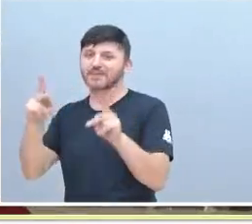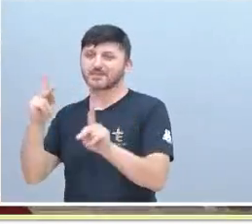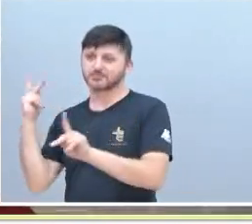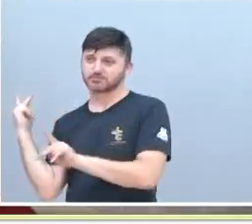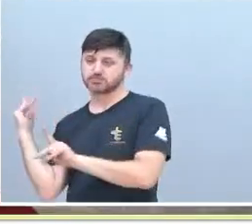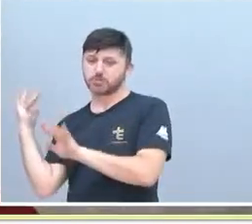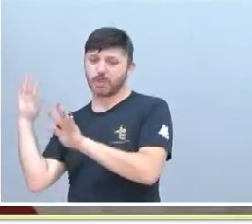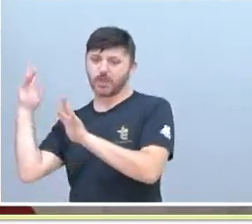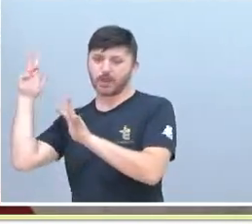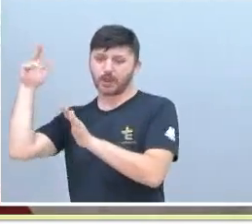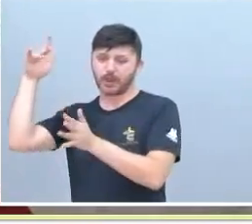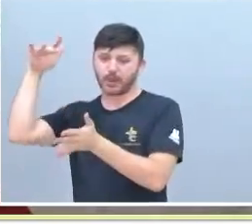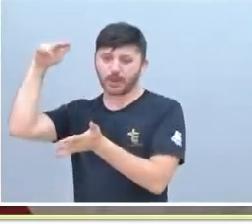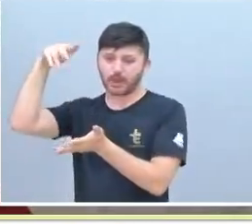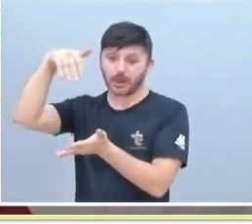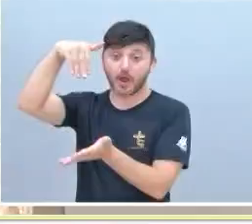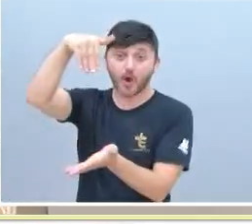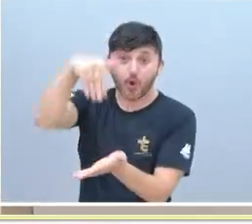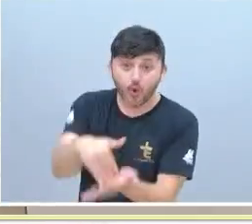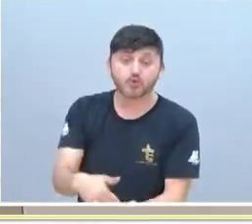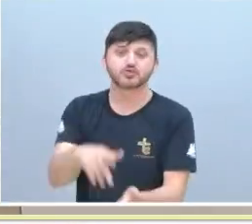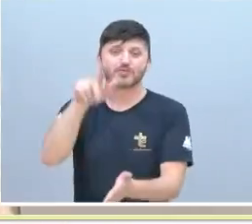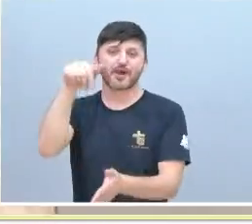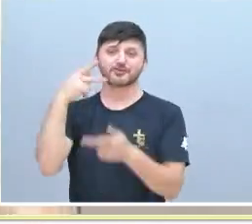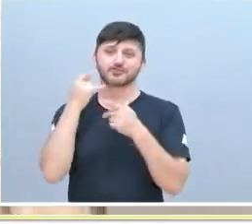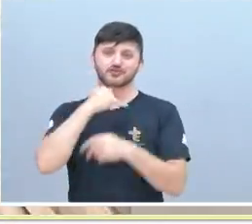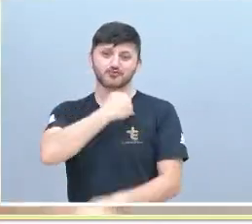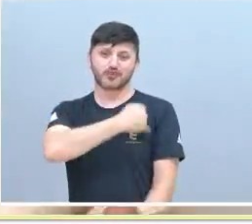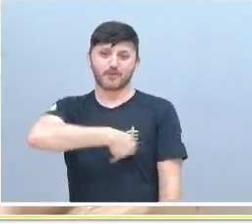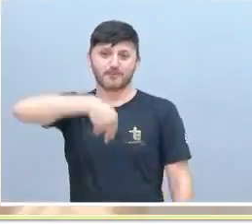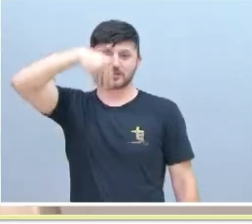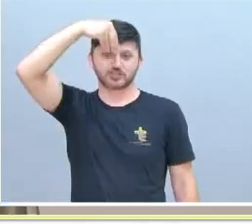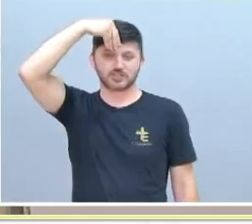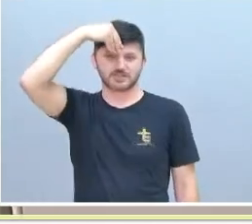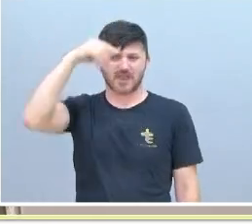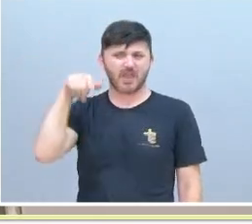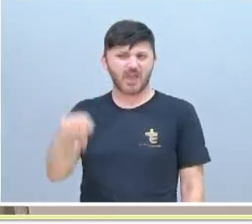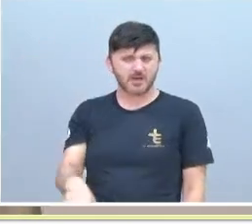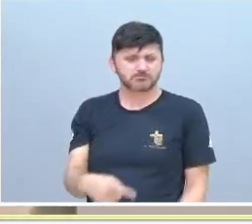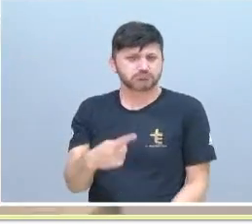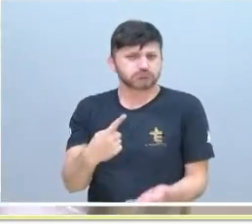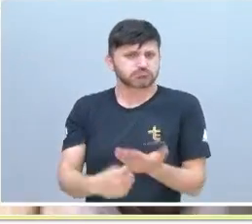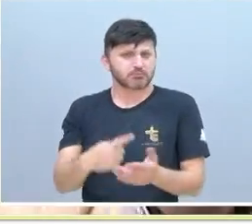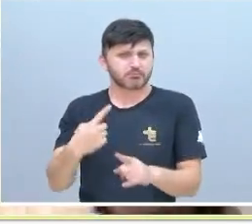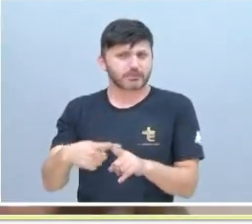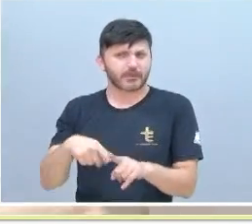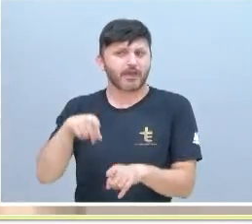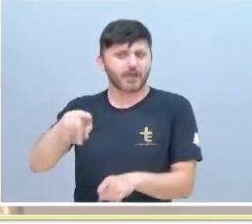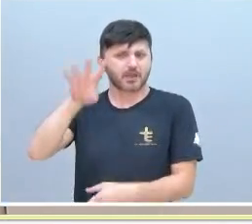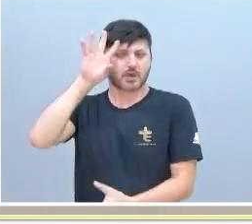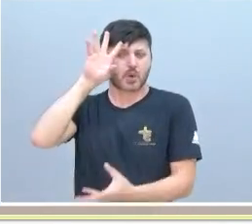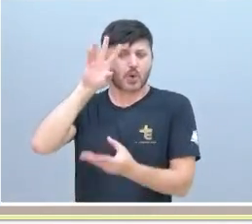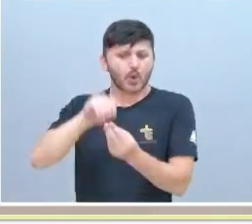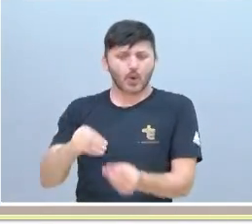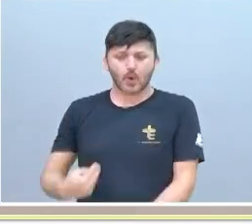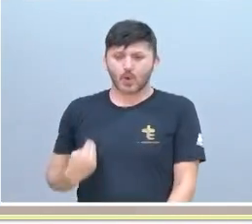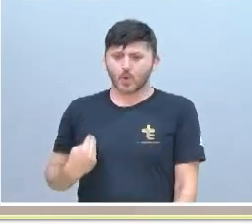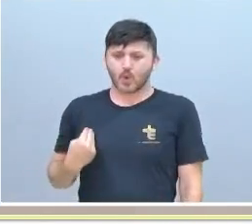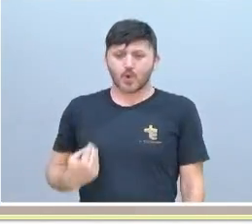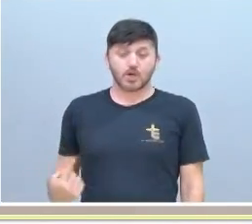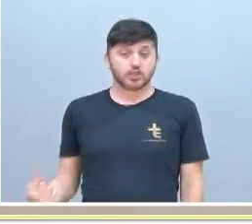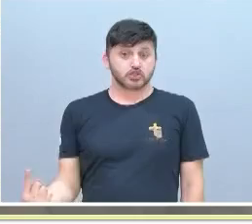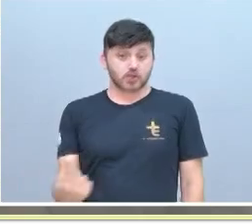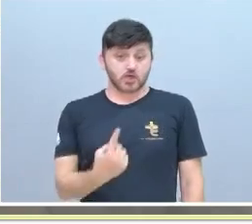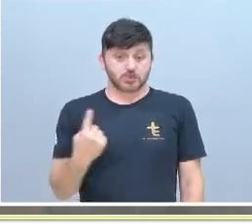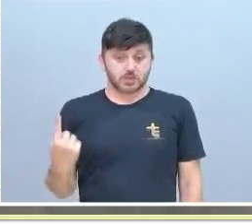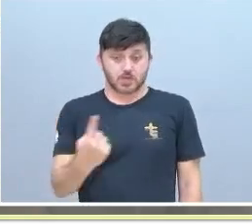era marcante porque ele era um homem coerente, um homem que vivia no deserto, mas